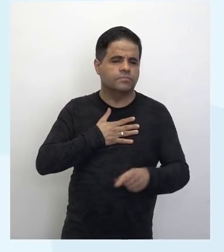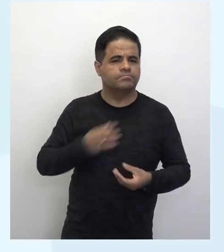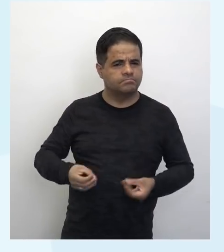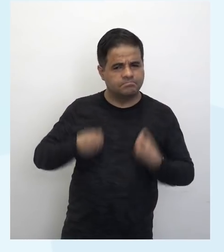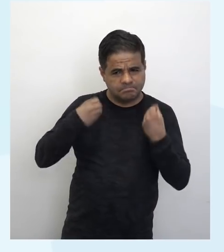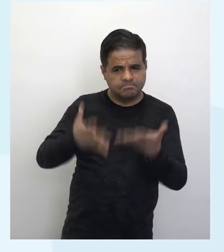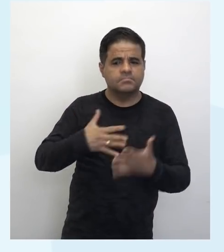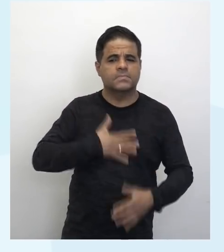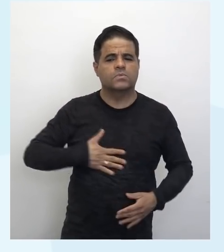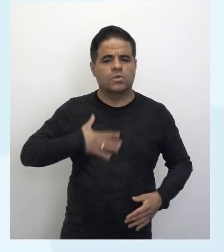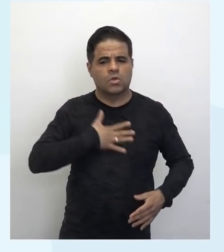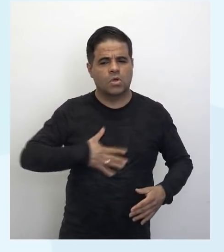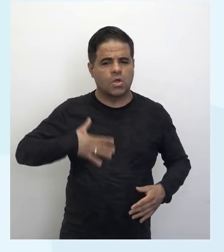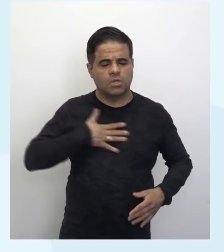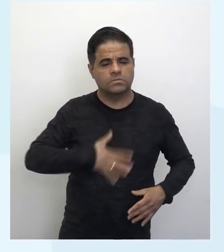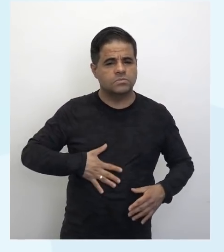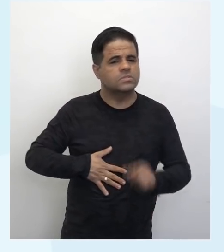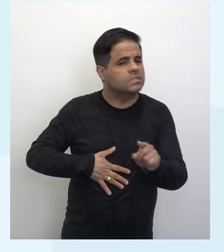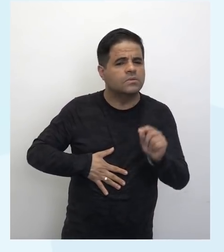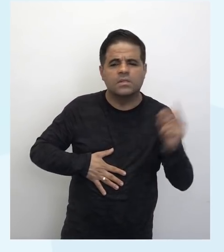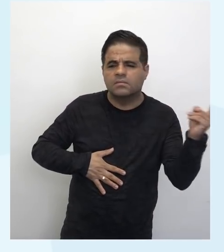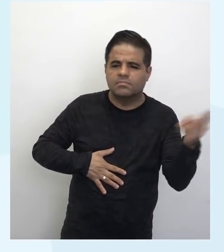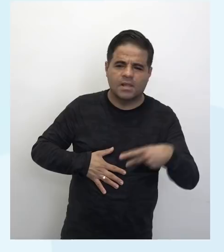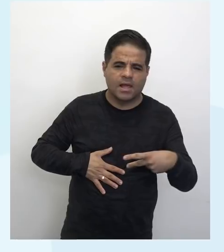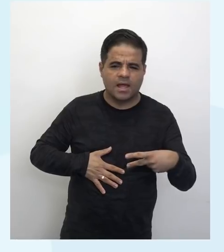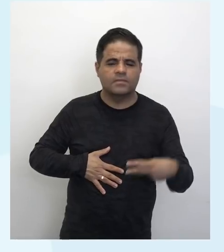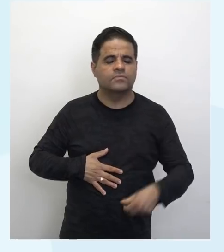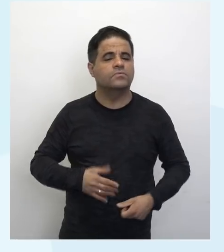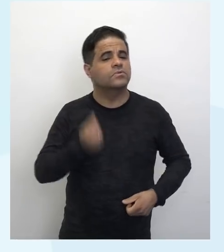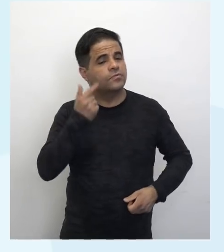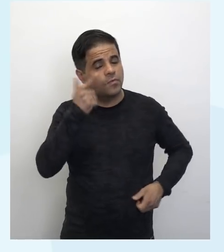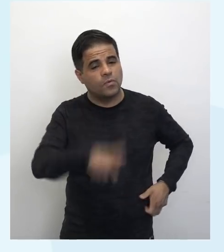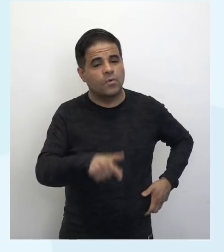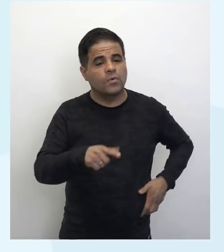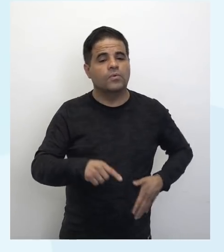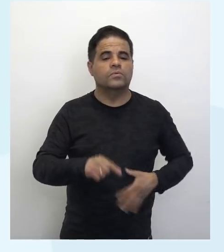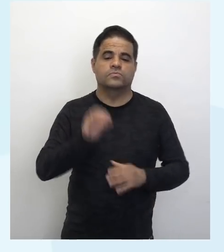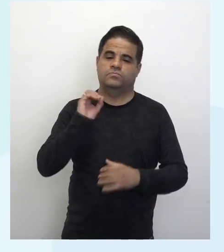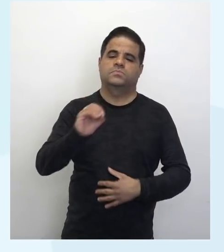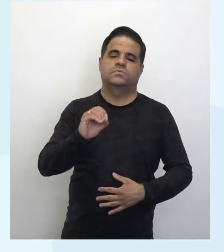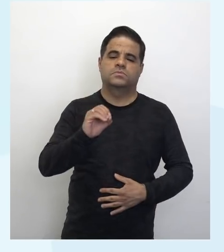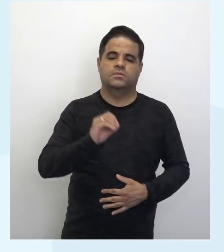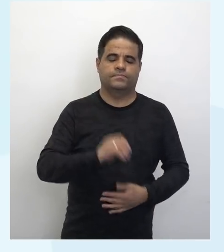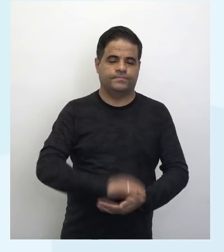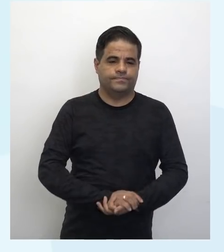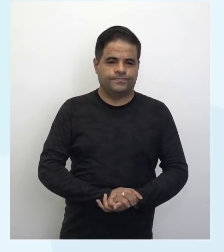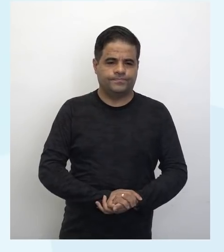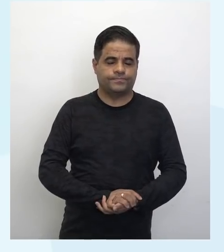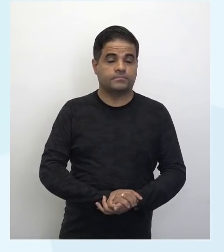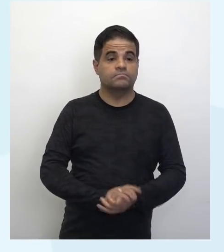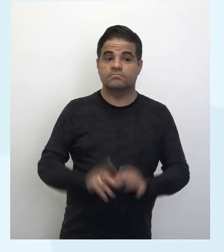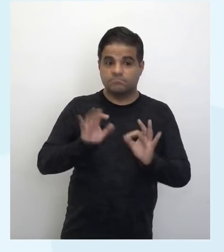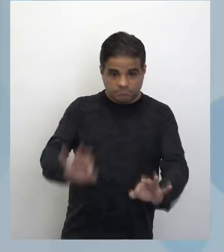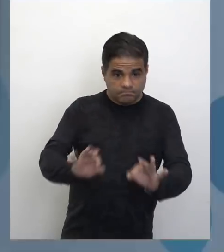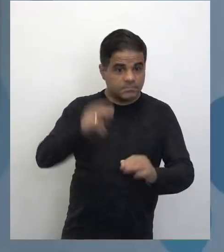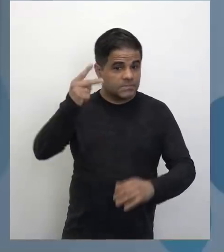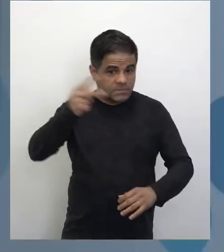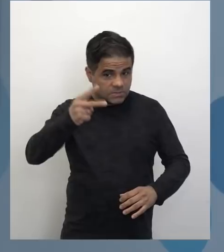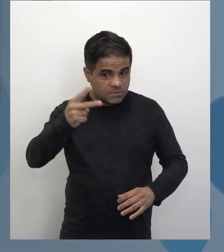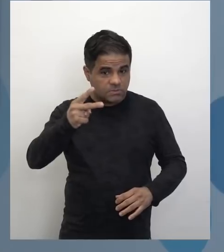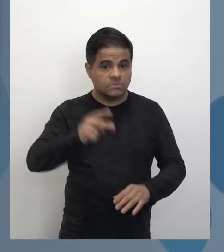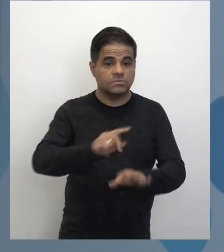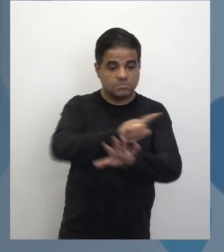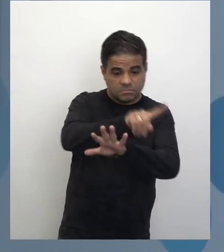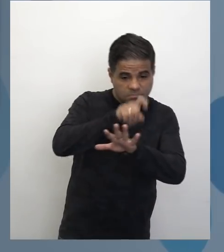Ela gosta. Então, isso aqui está errado. A gente vai para o... Zerinho. 0. Essa afirmação, essa segunda